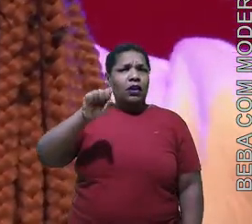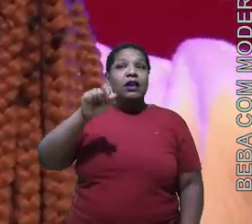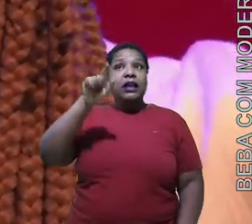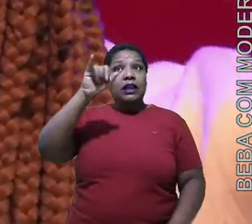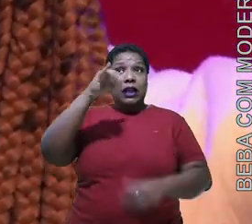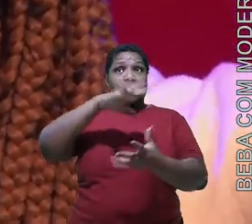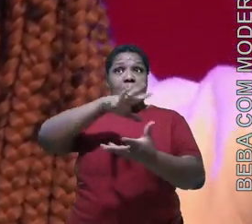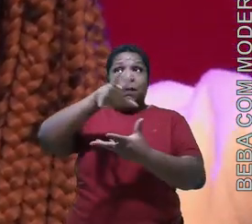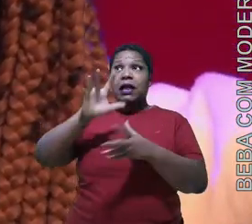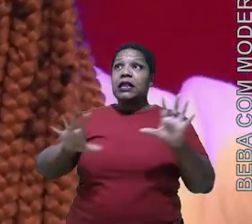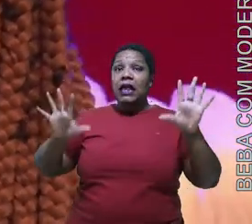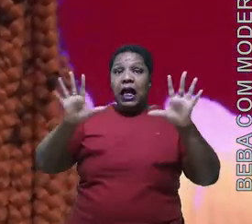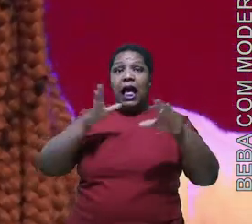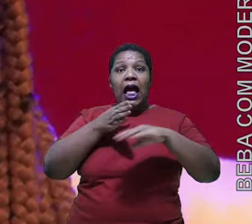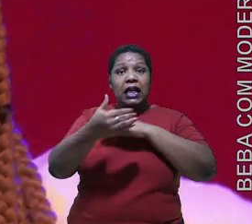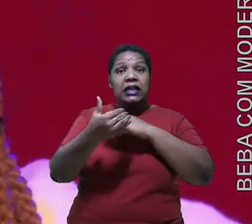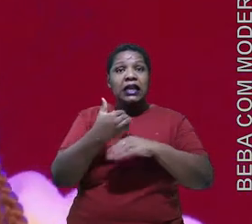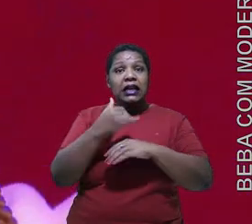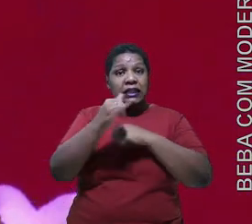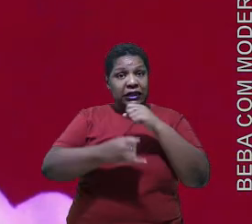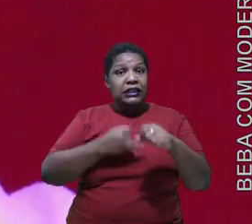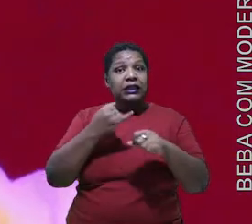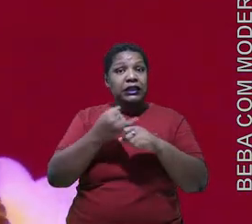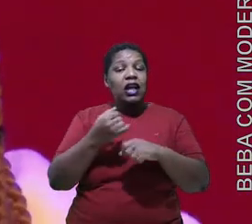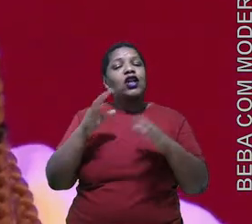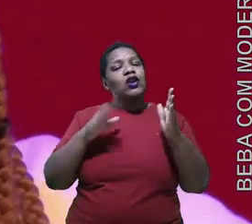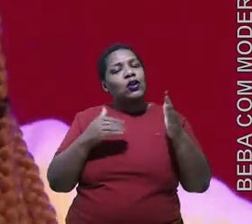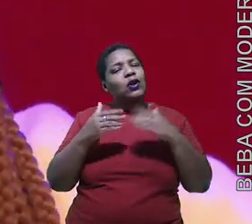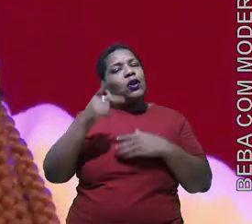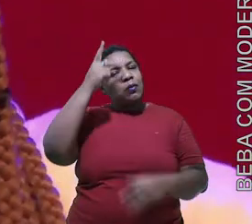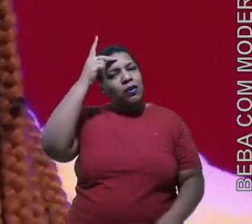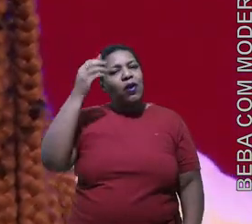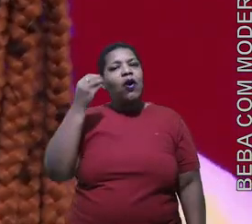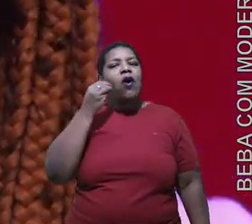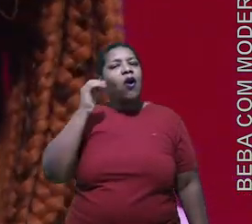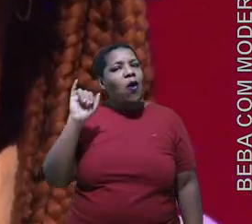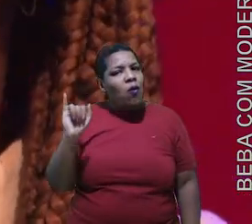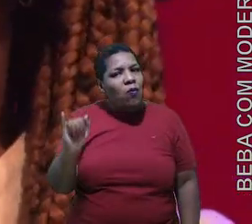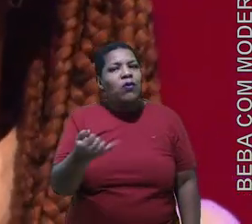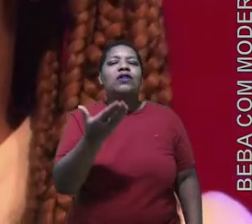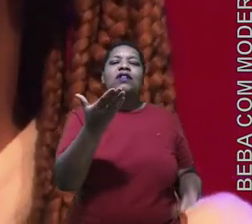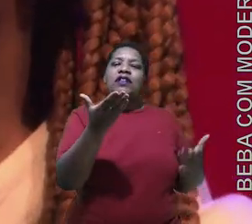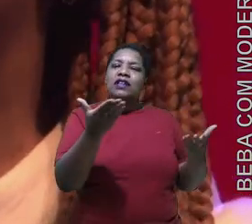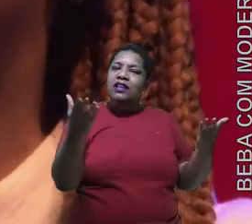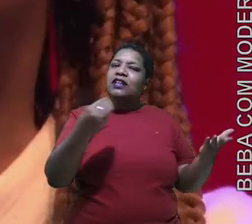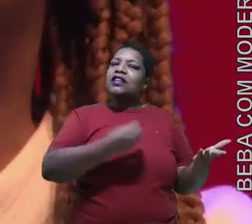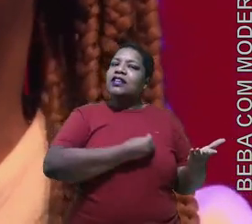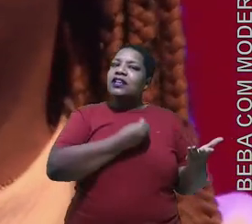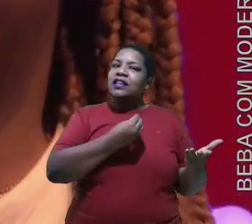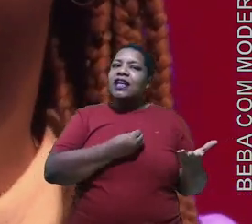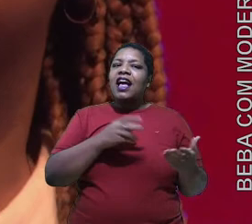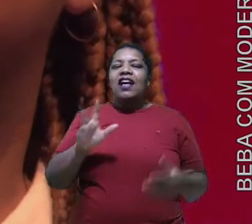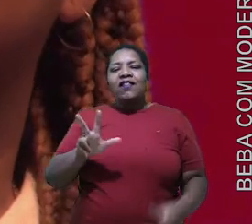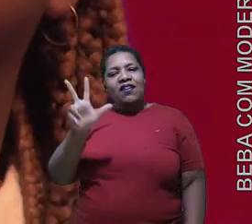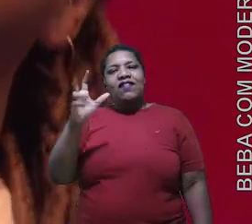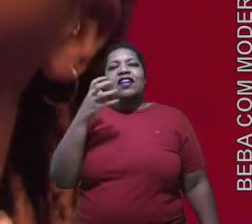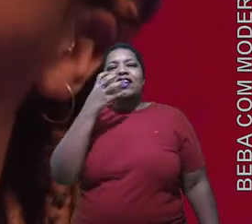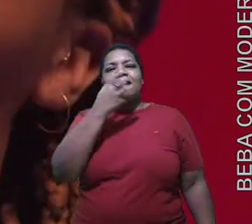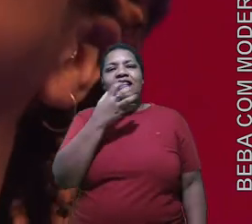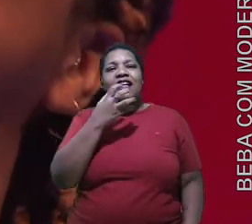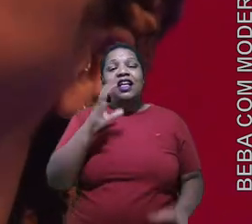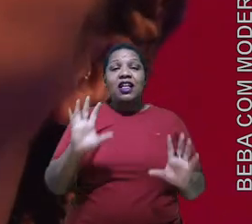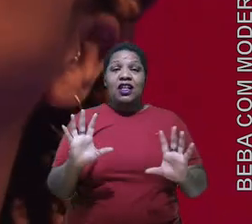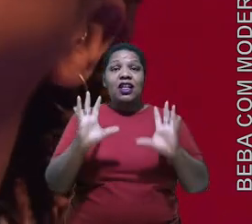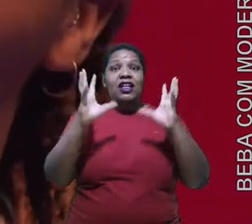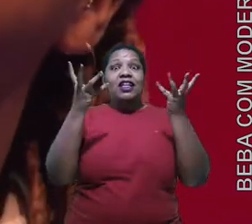internet liberável todo mundo tem aí a oportunidade de O que está sendo favelas ao no festival pelo corte de